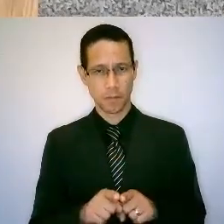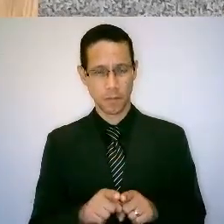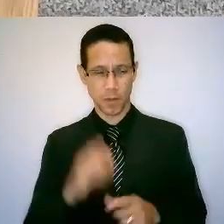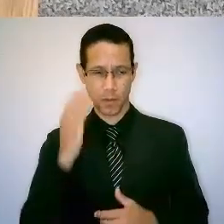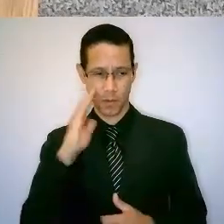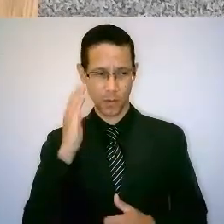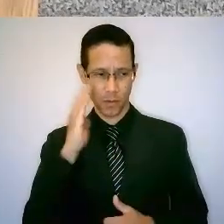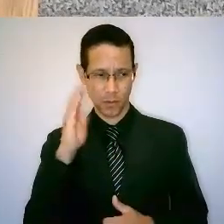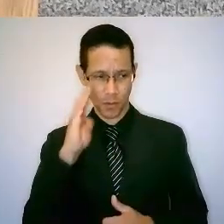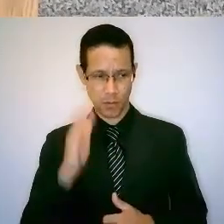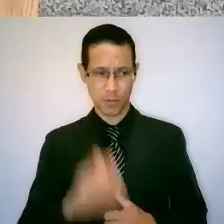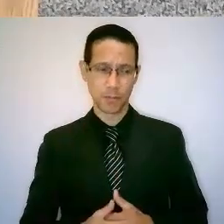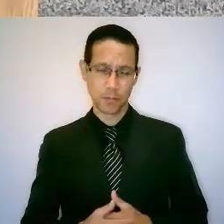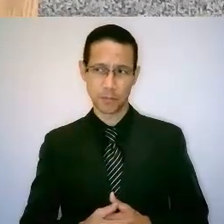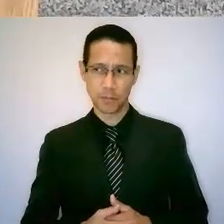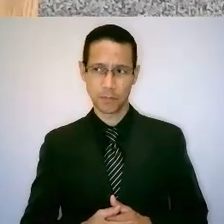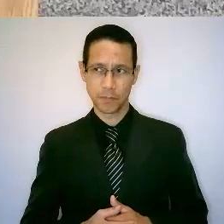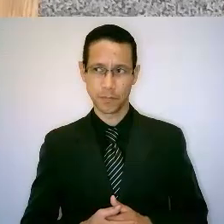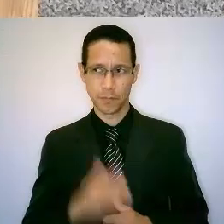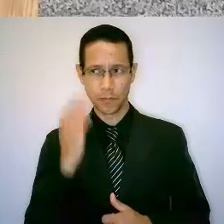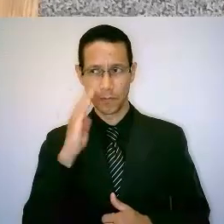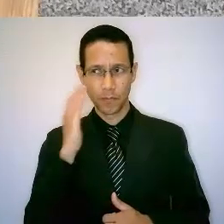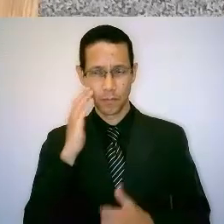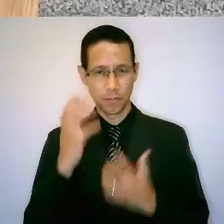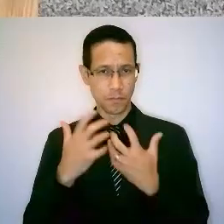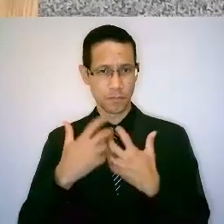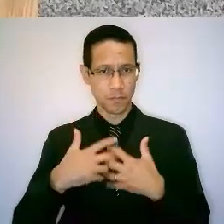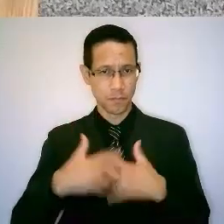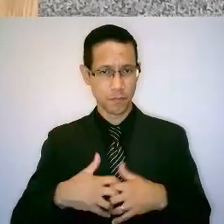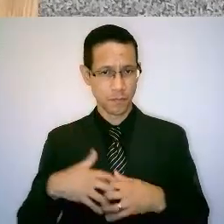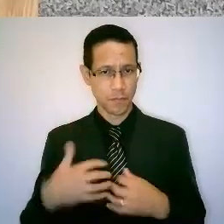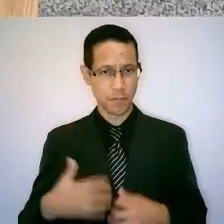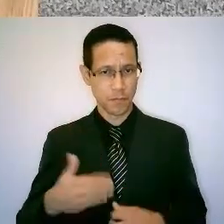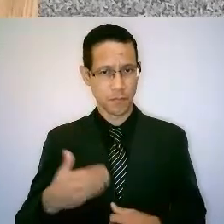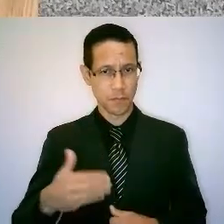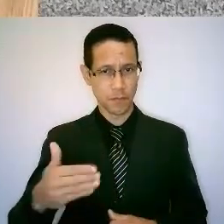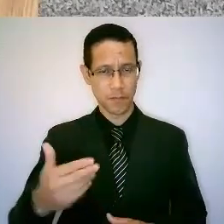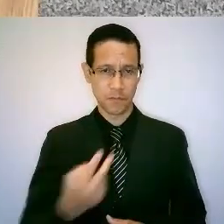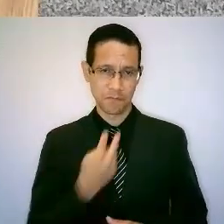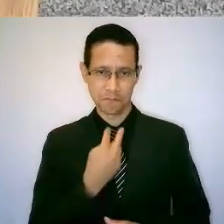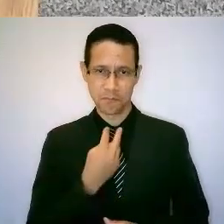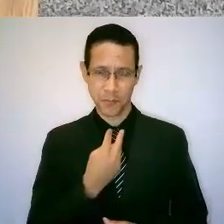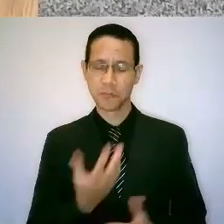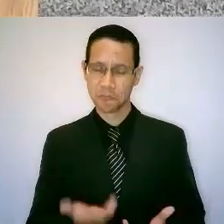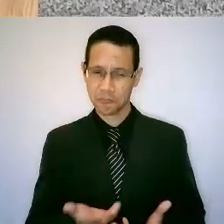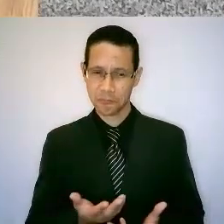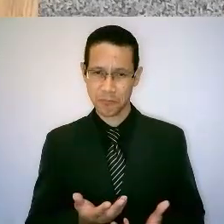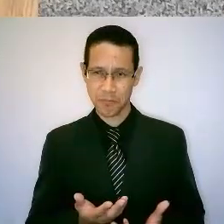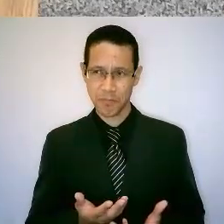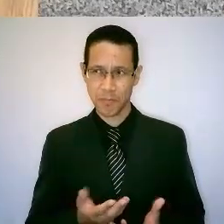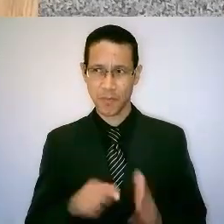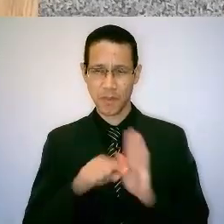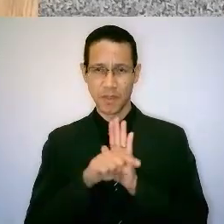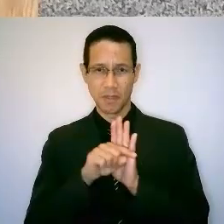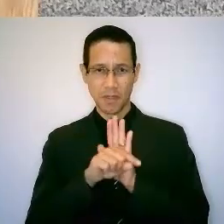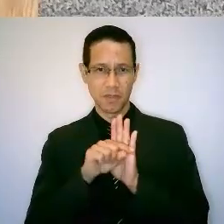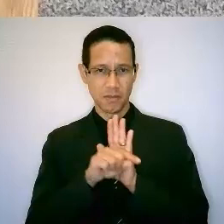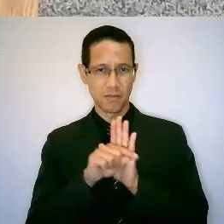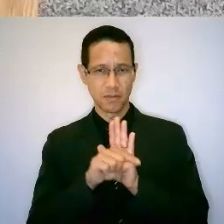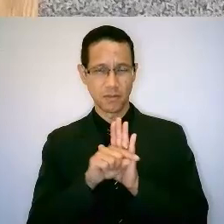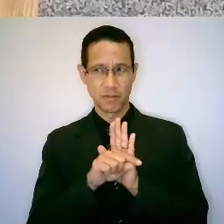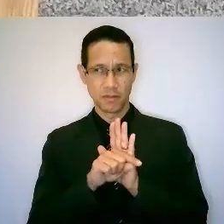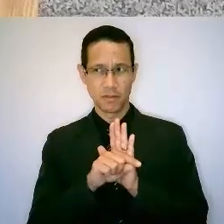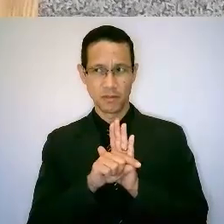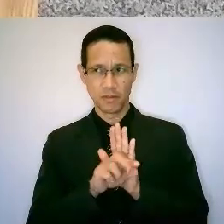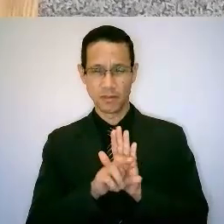esse entendimento esse raciocínio não pode prosperar A não ser que nós tenhamos que fazer a reavaliações de termos amplamente